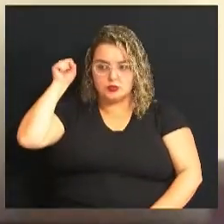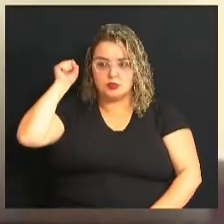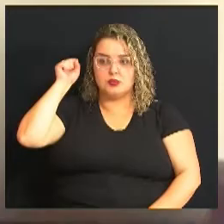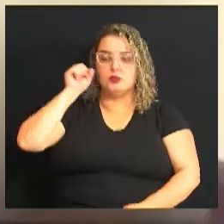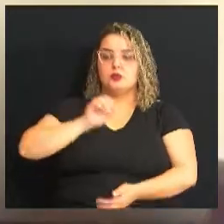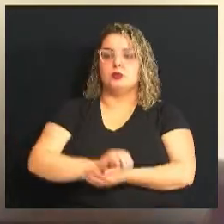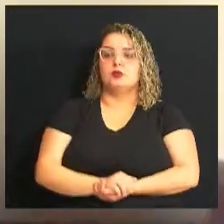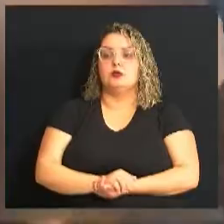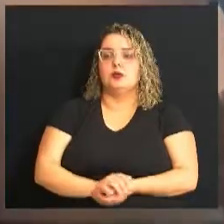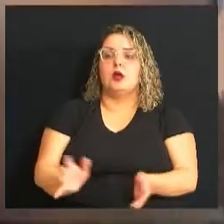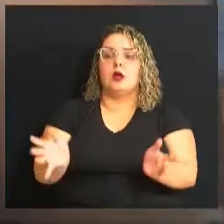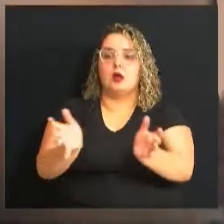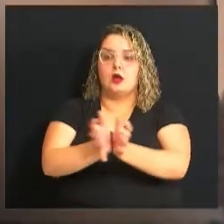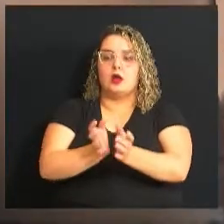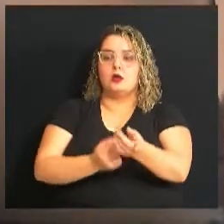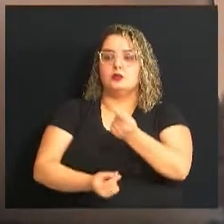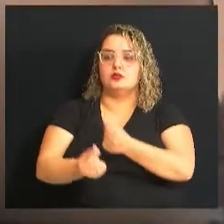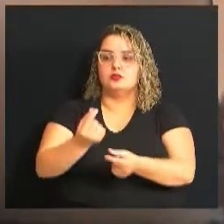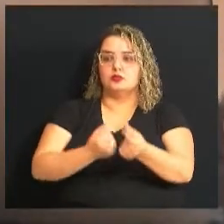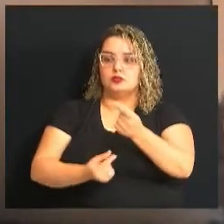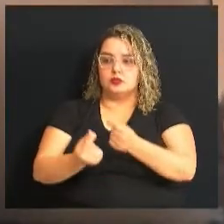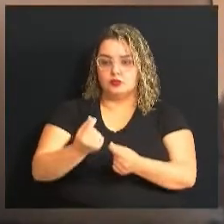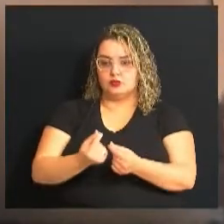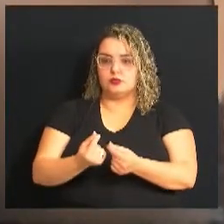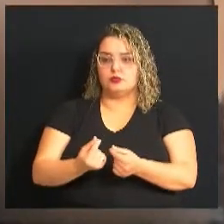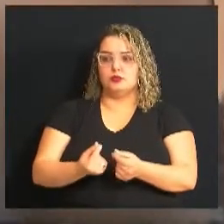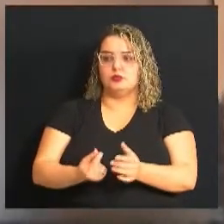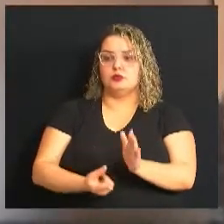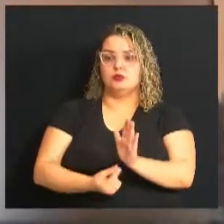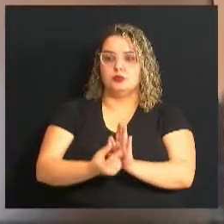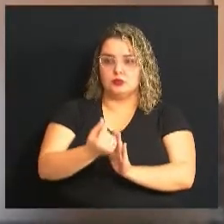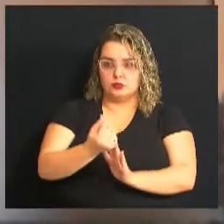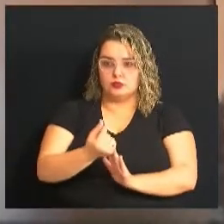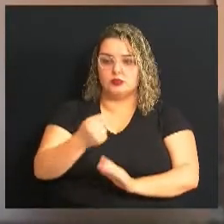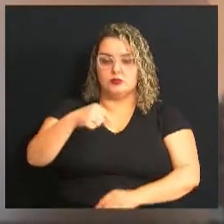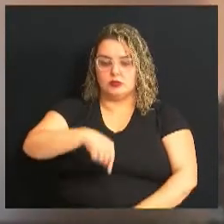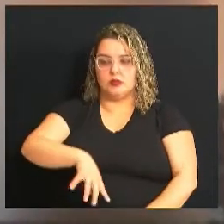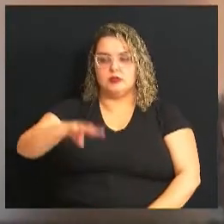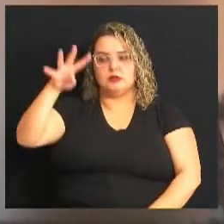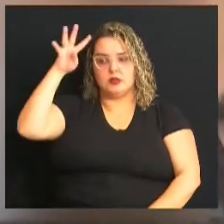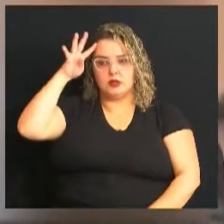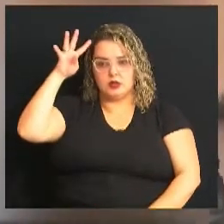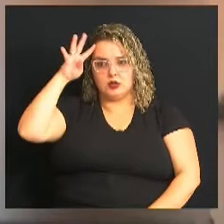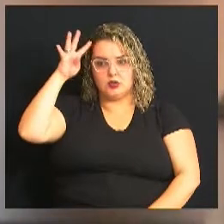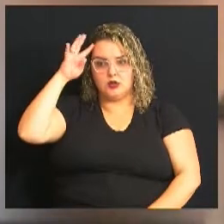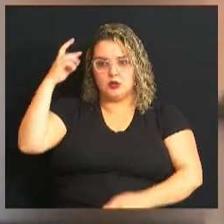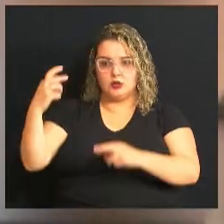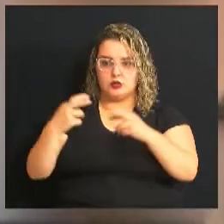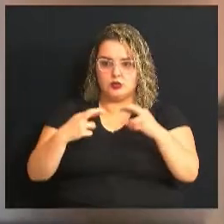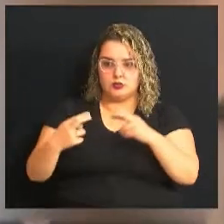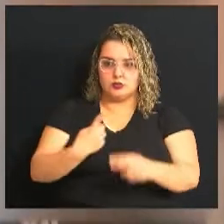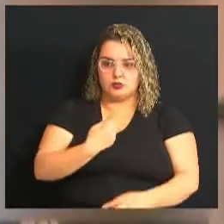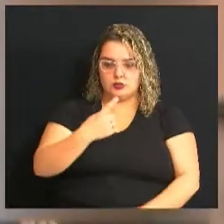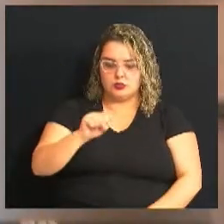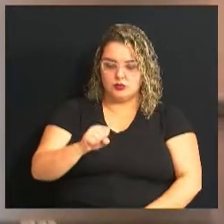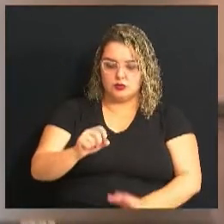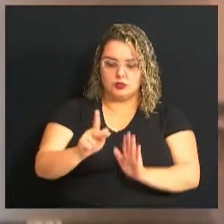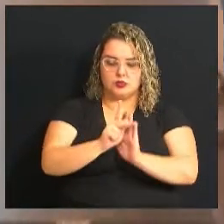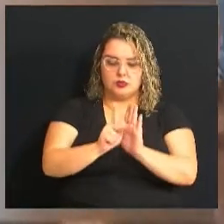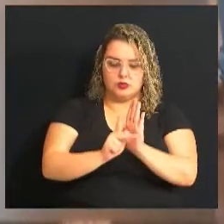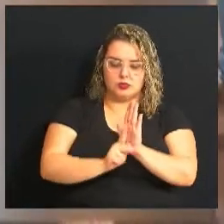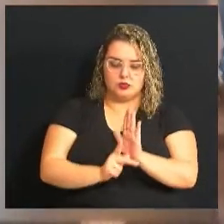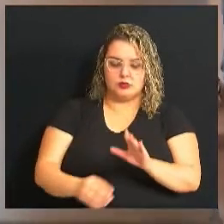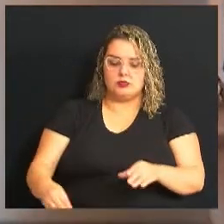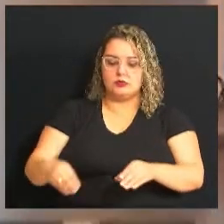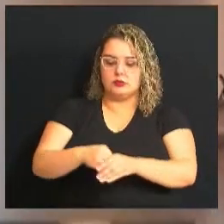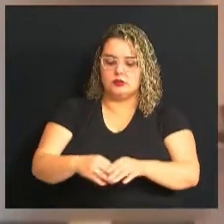a Comissão de Finanças e Orçamento se reuniu nesta quarta-feira e analisou 18 projetos que tramitam na Câmara